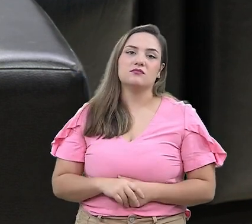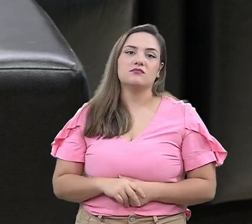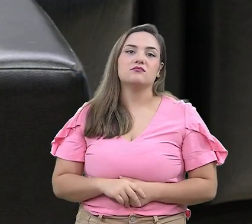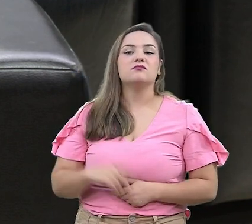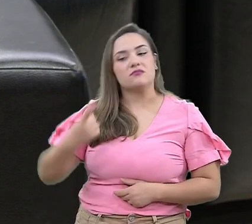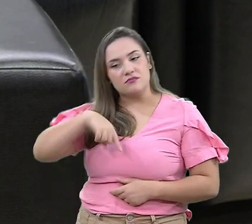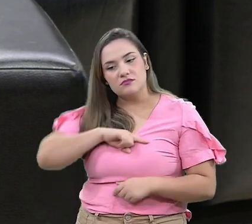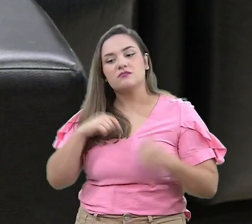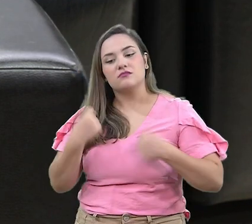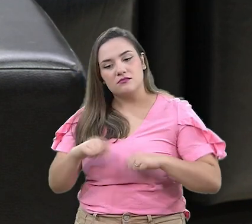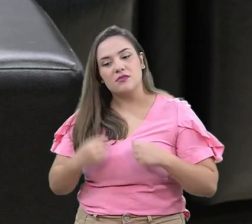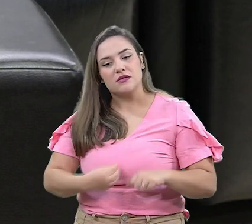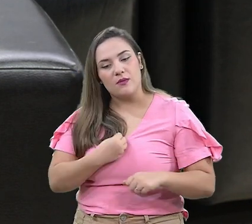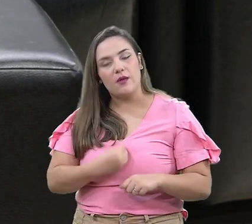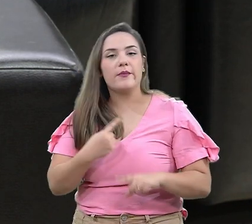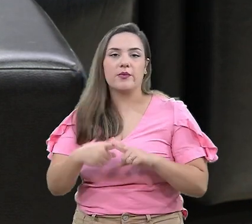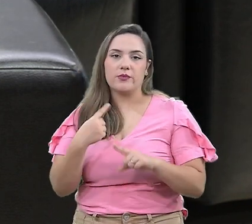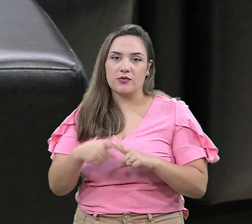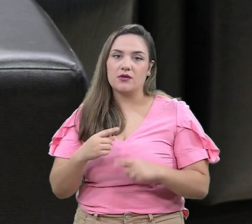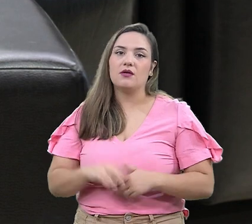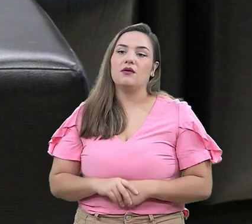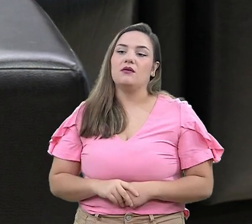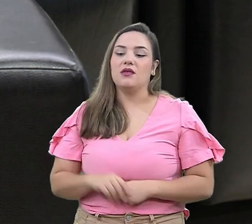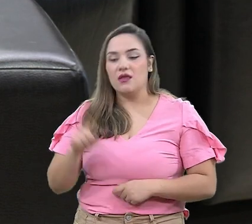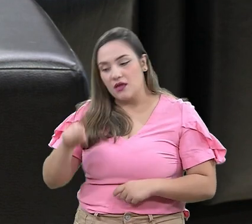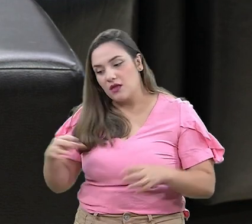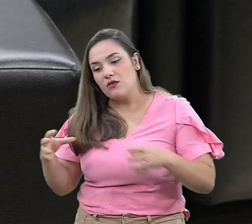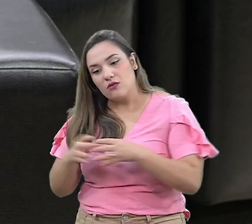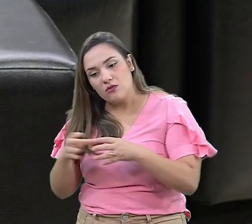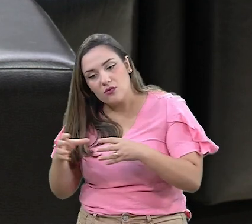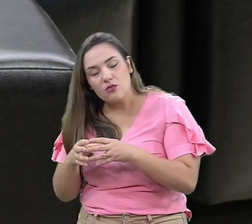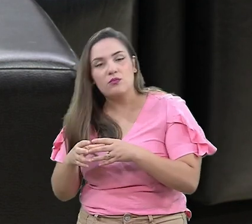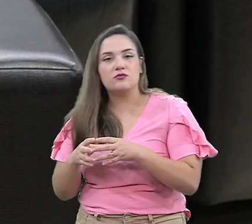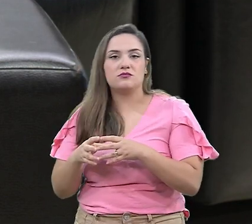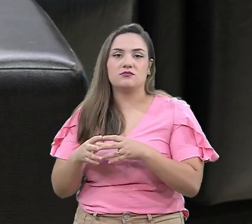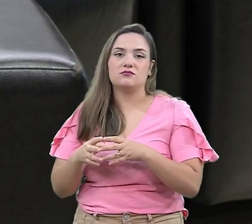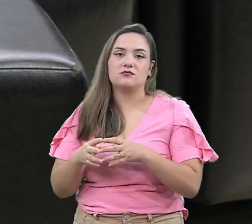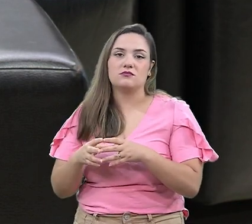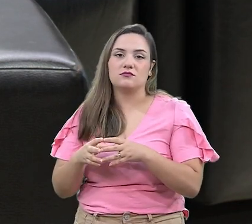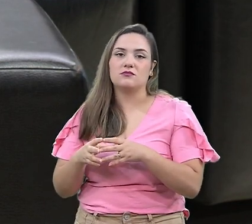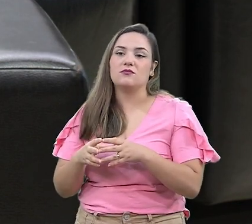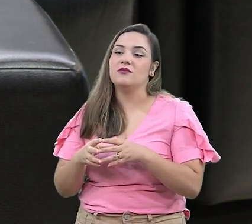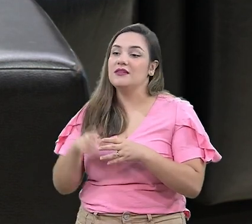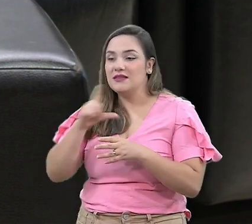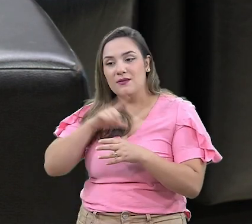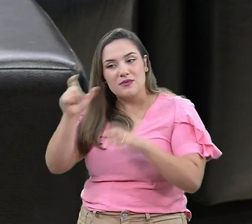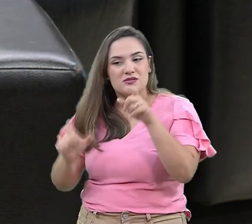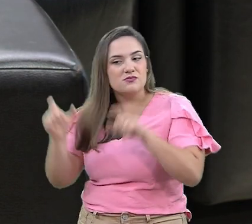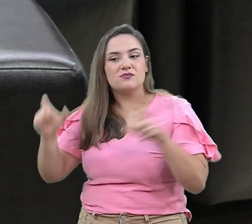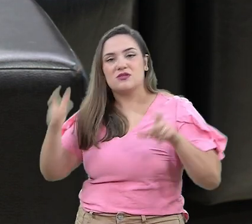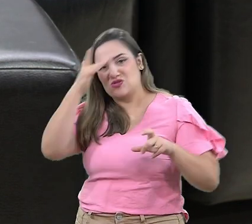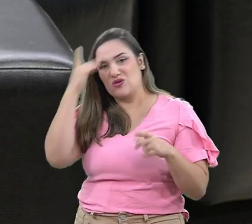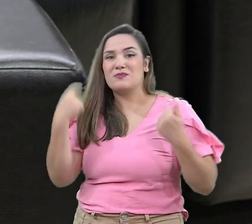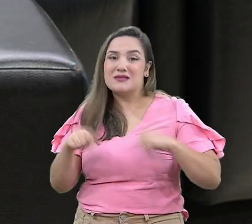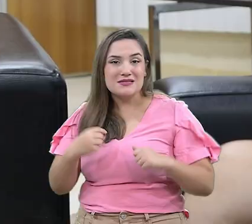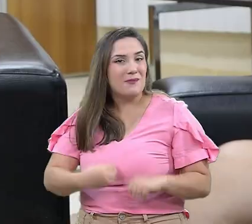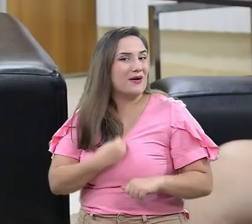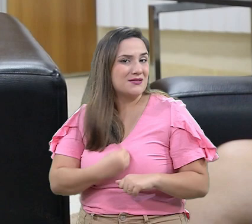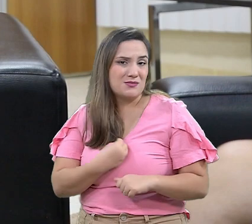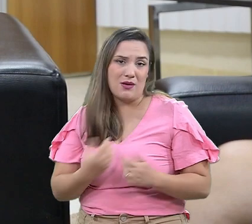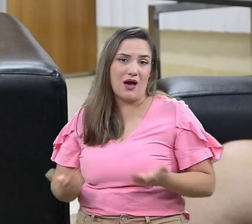E todos nós temos que participar, porque afinal de contas uma organização, ela é feita de pessoas,